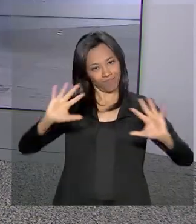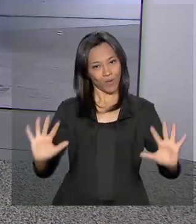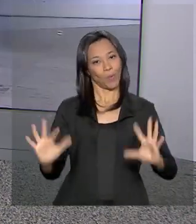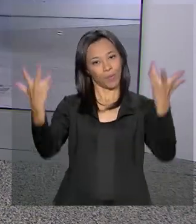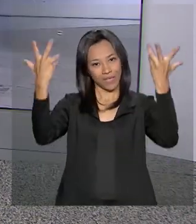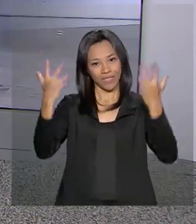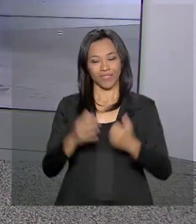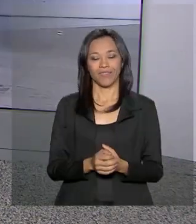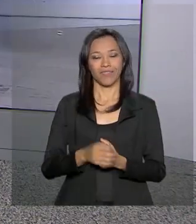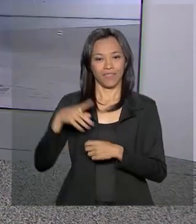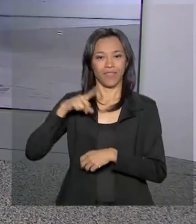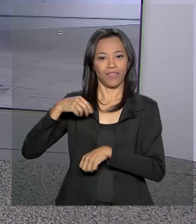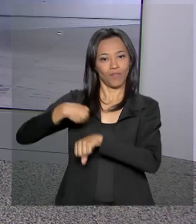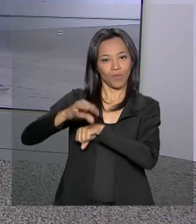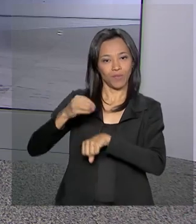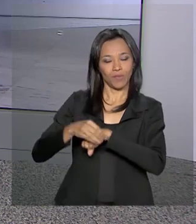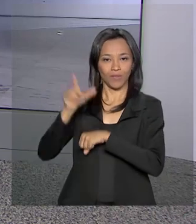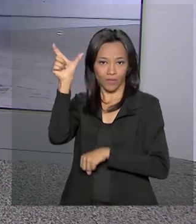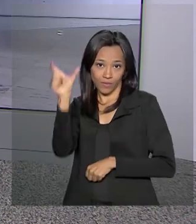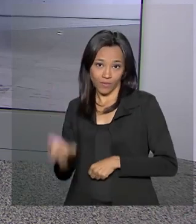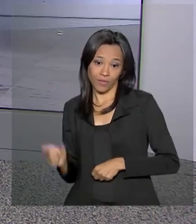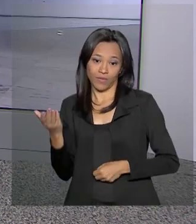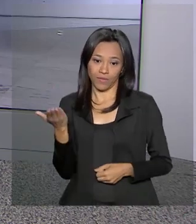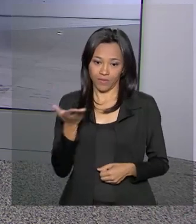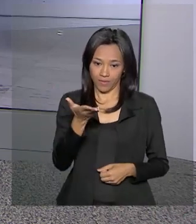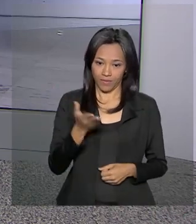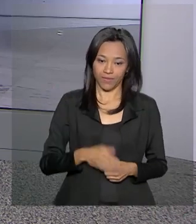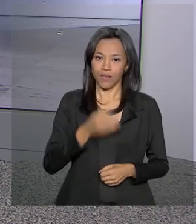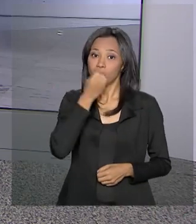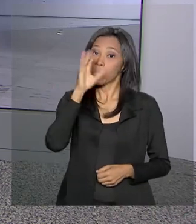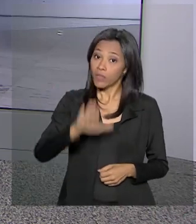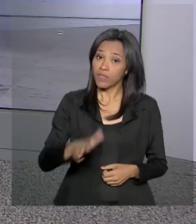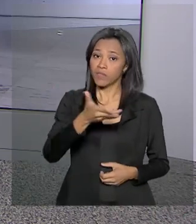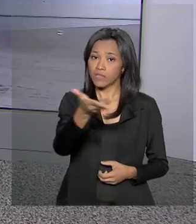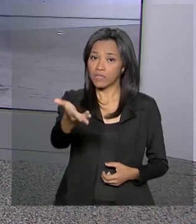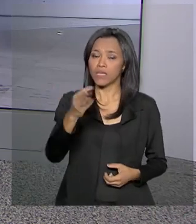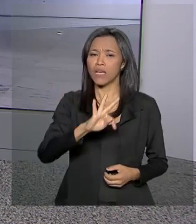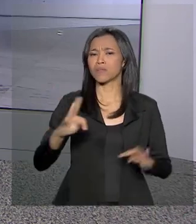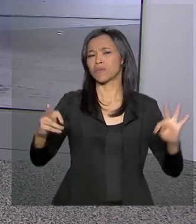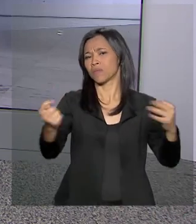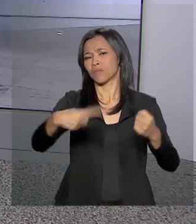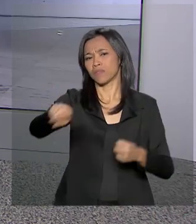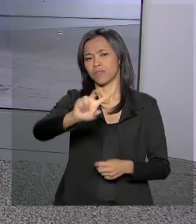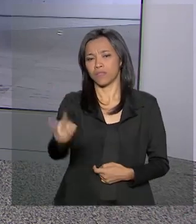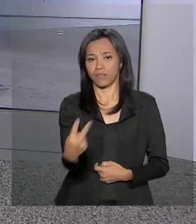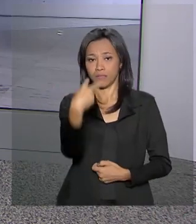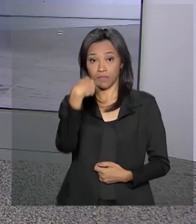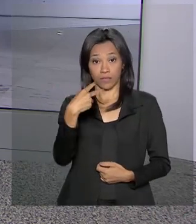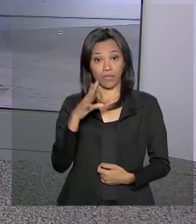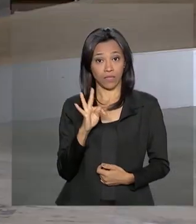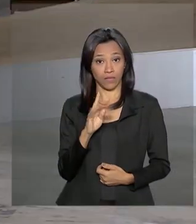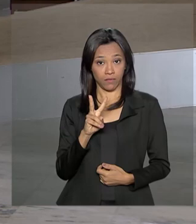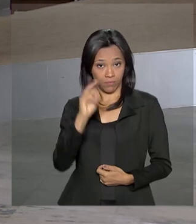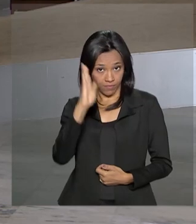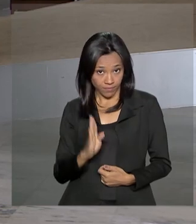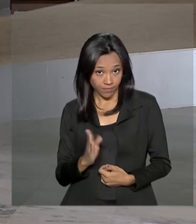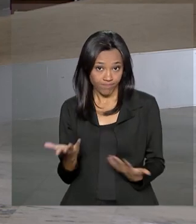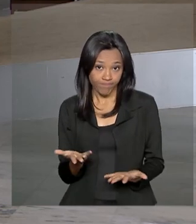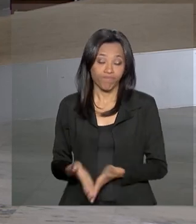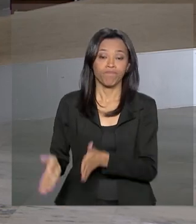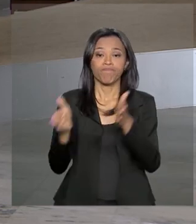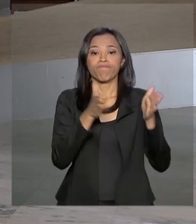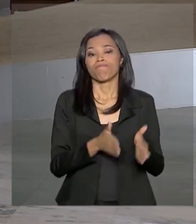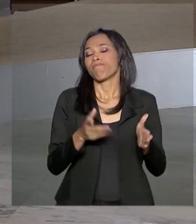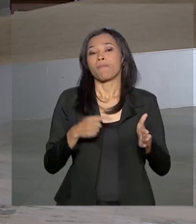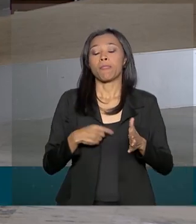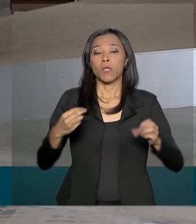gente foi do ano a boa tarde à la roberto boa tarde você boa tarde a todos que nos acompanham aqui na tv brasil o ministério da defesa foi